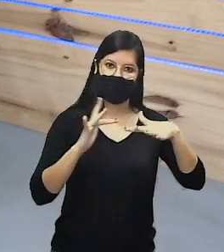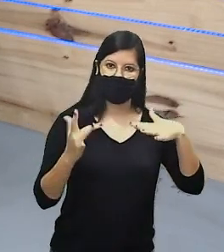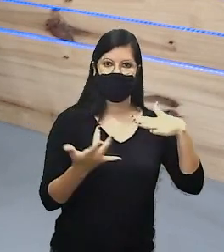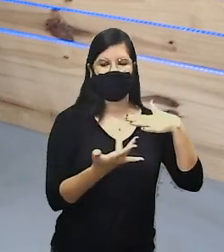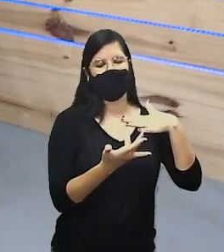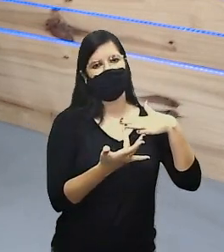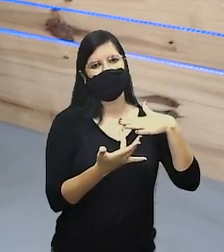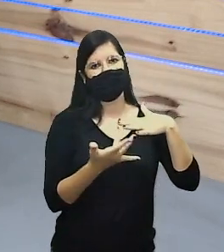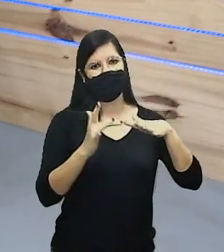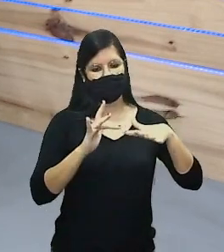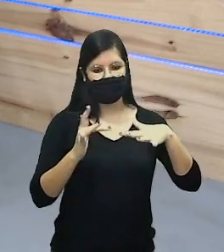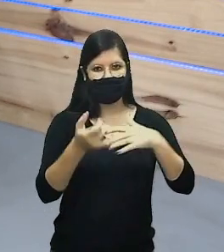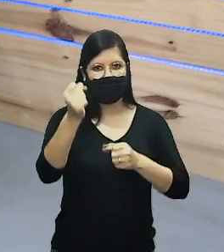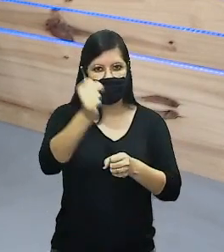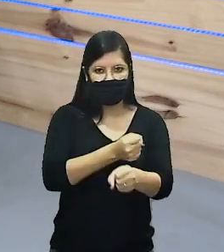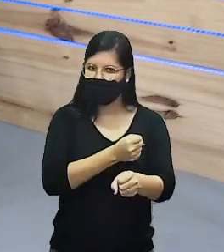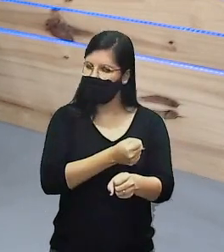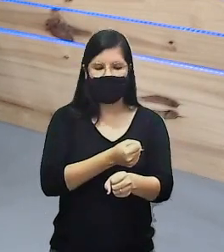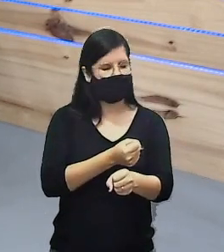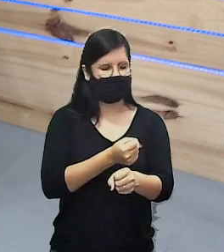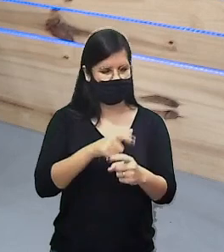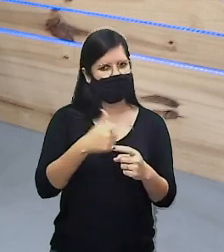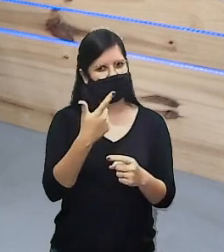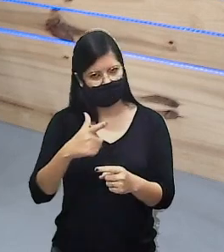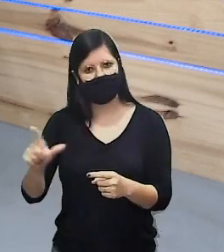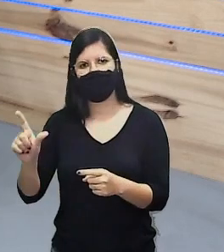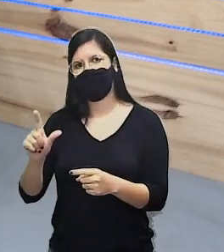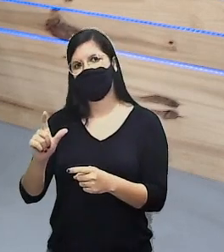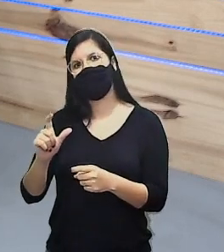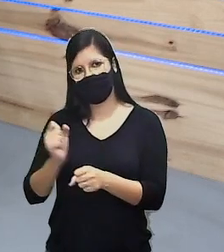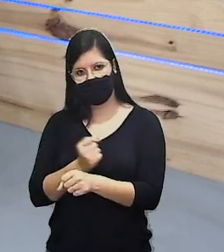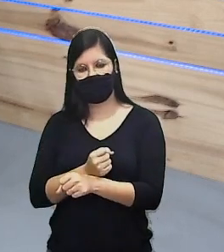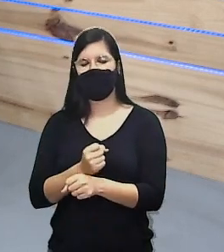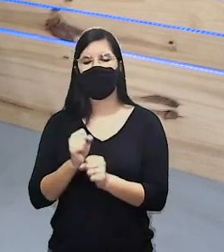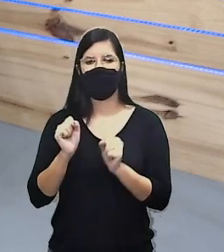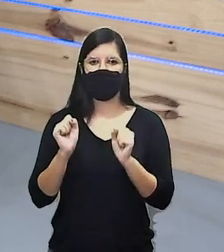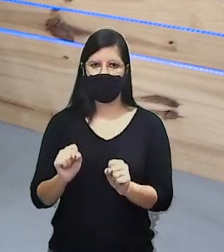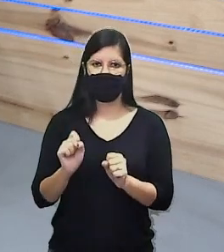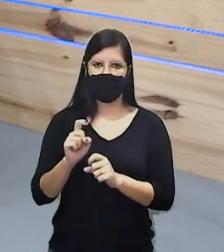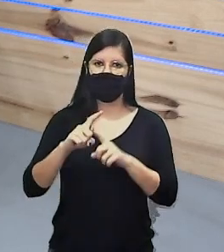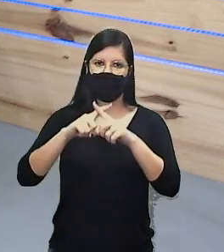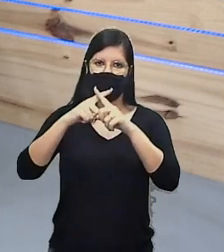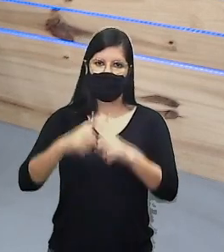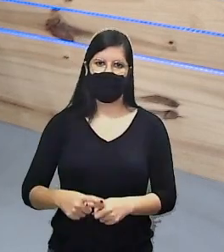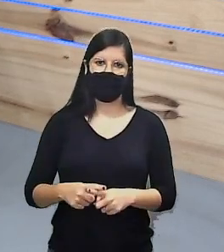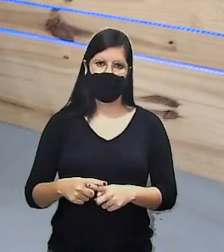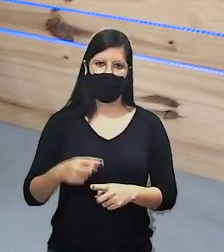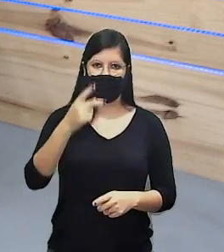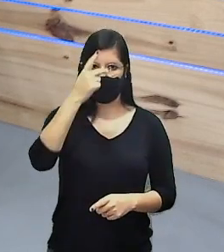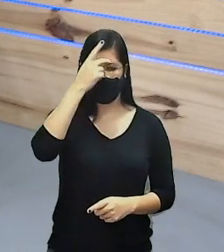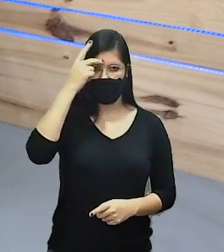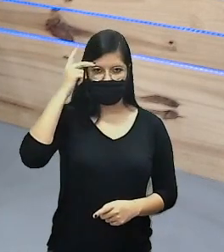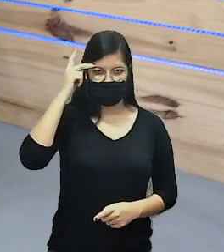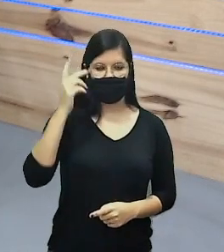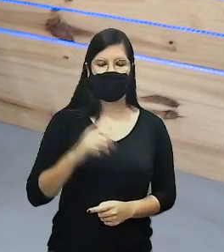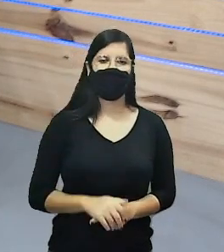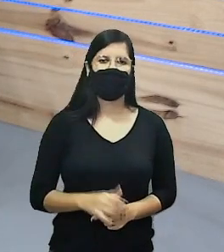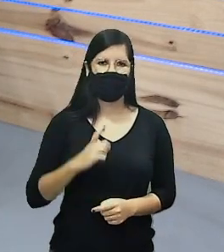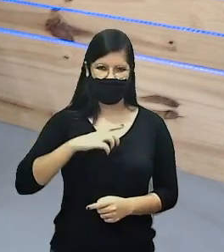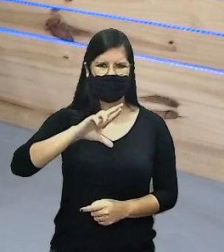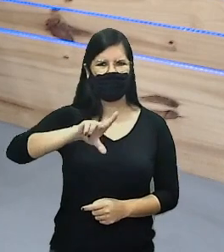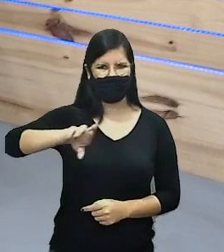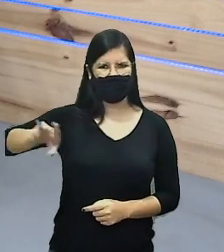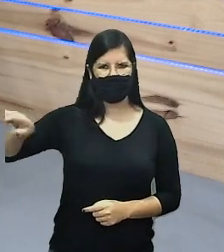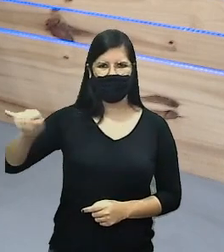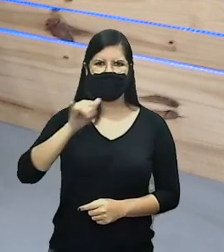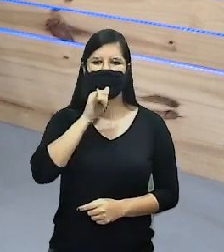a rede social você não mata, mas você mata de um outro formato, né? Você cancela a pessoa, né? E tem muitos outros exemplos